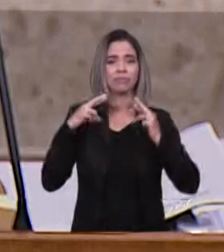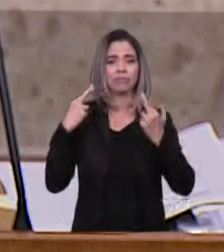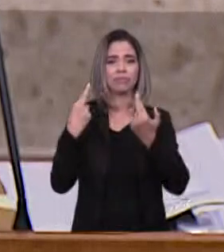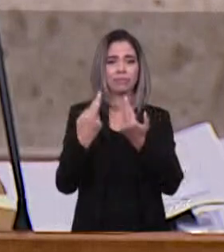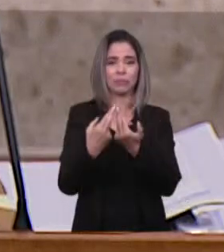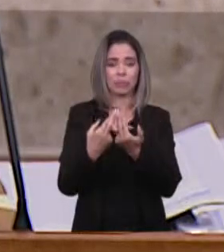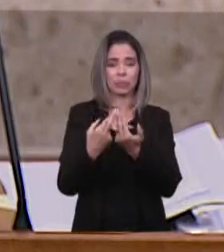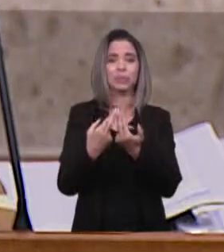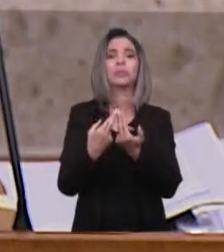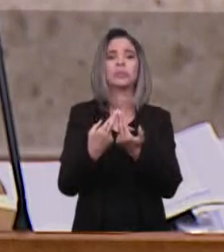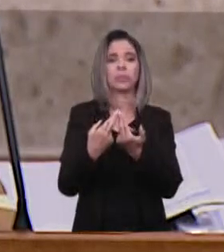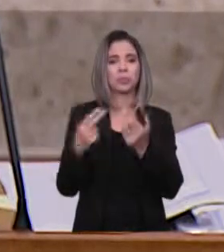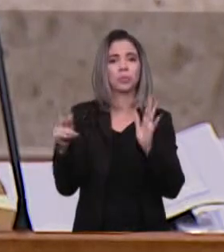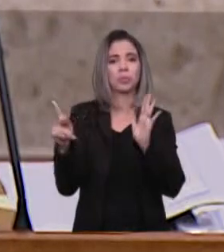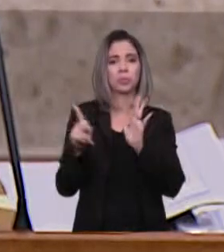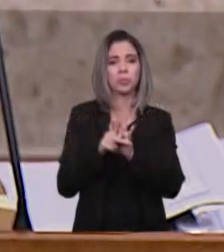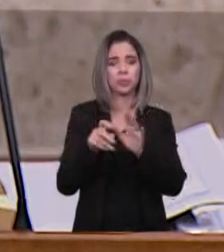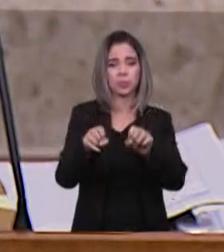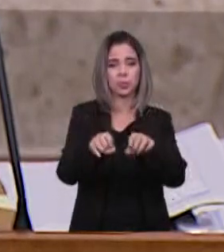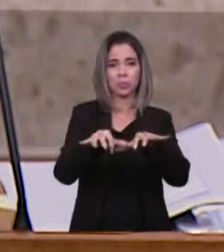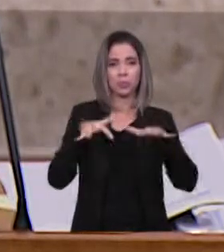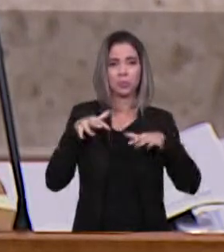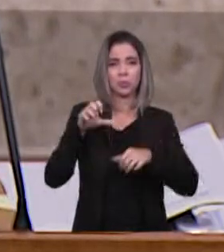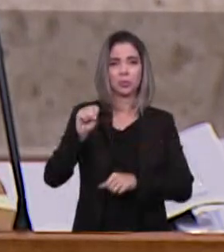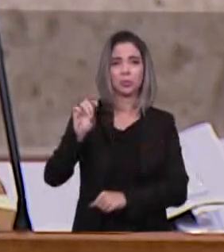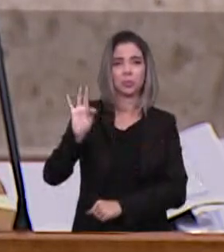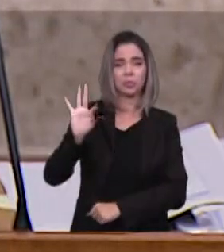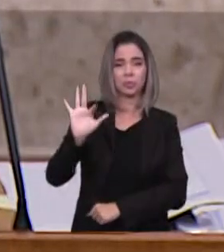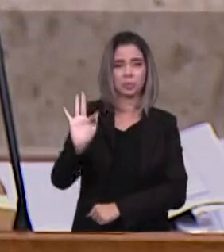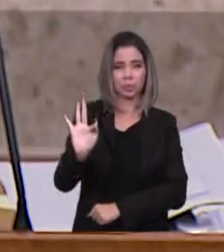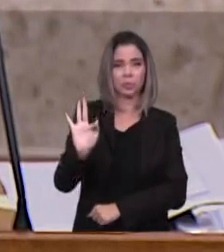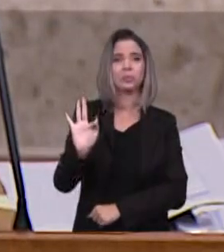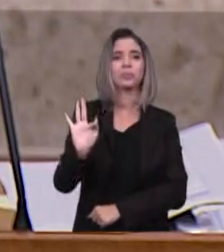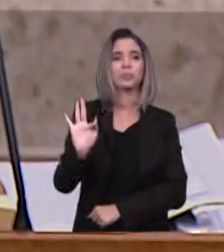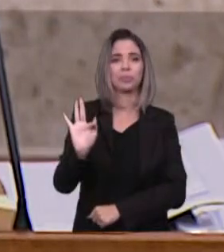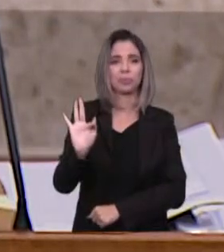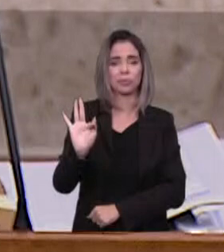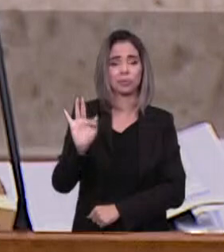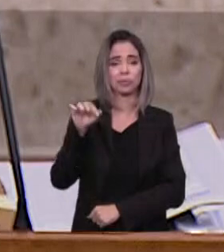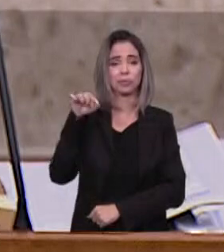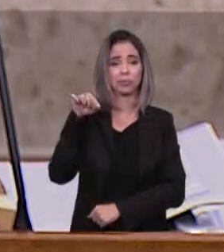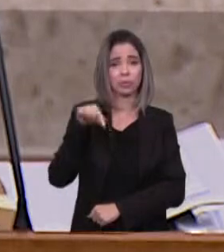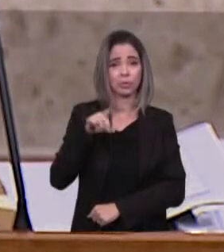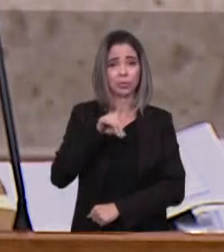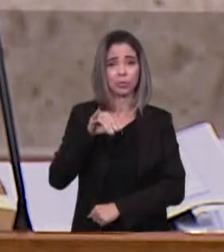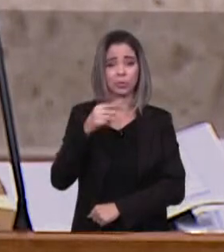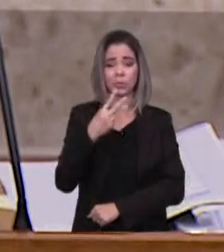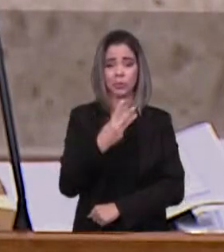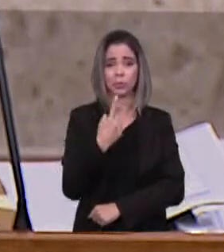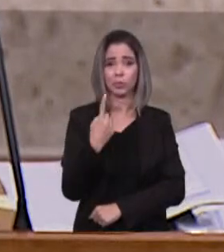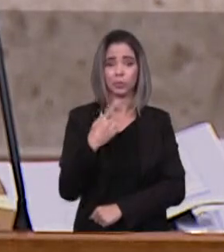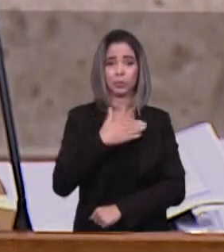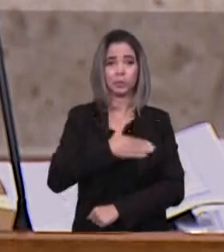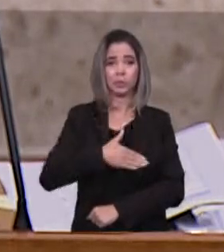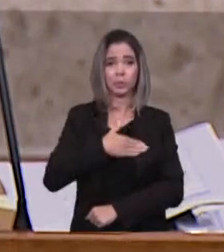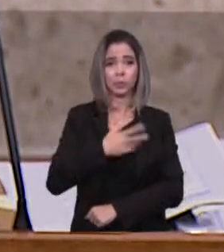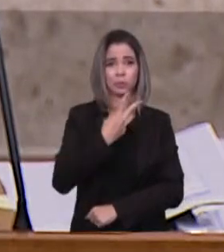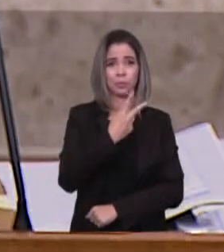sessão extraordinária do plenário do Supremo Tribunal Federal, neste dia 31